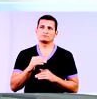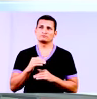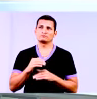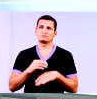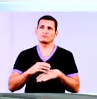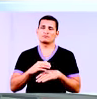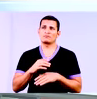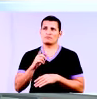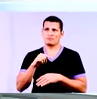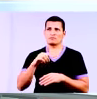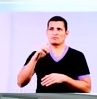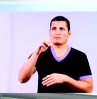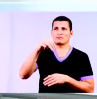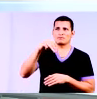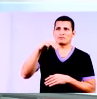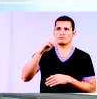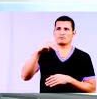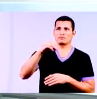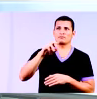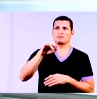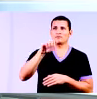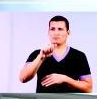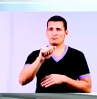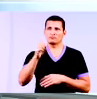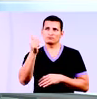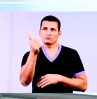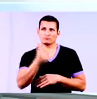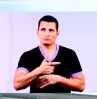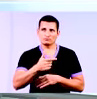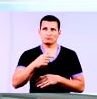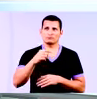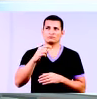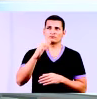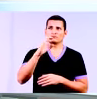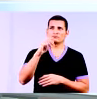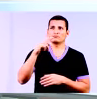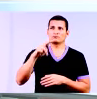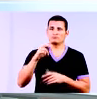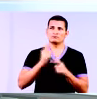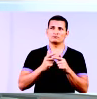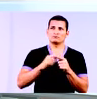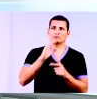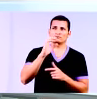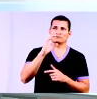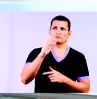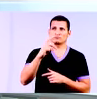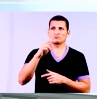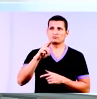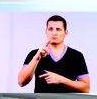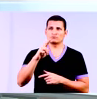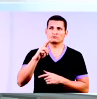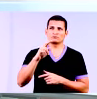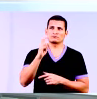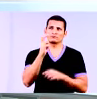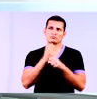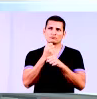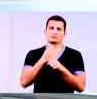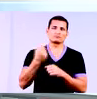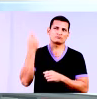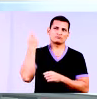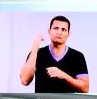à memória do que ao processador. Porque os processadores de 5 anos para trás, todos eles, para essas atividades rotineiras nossas